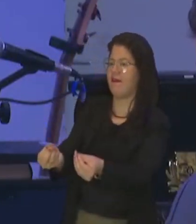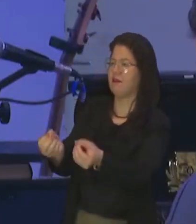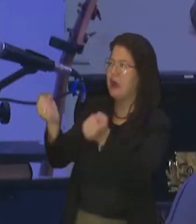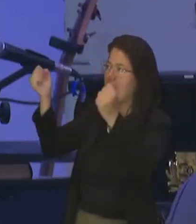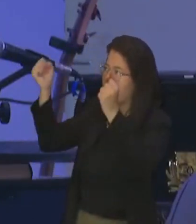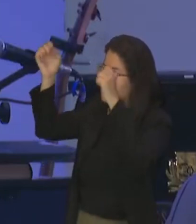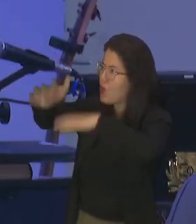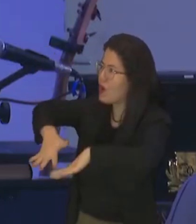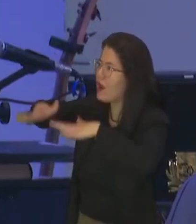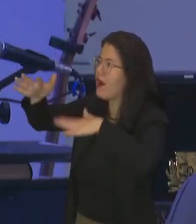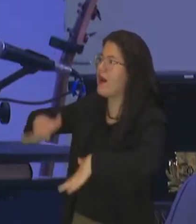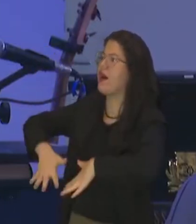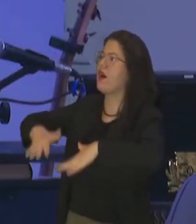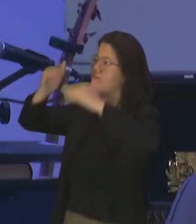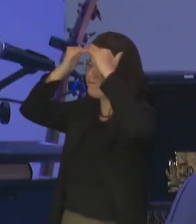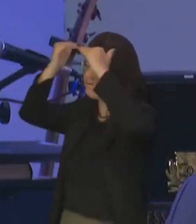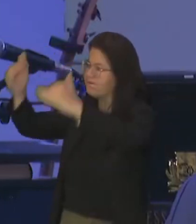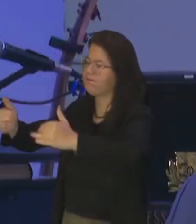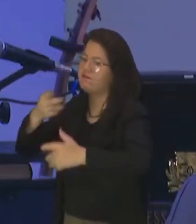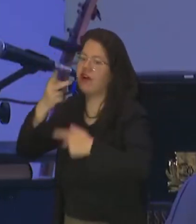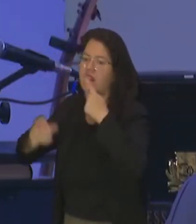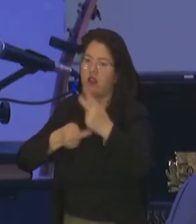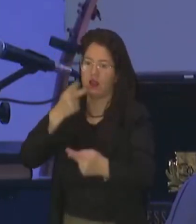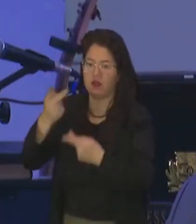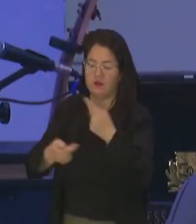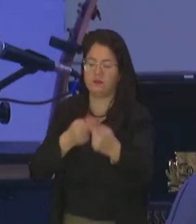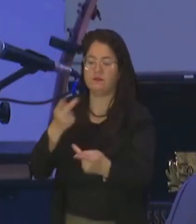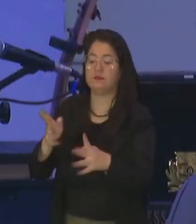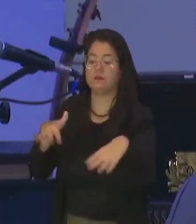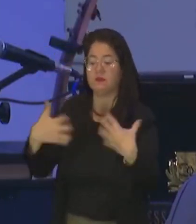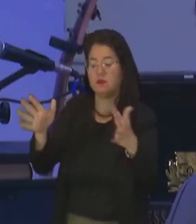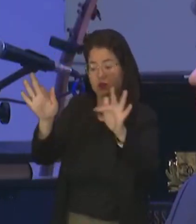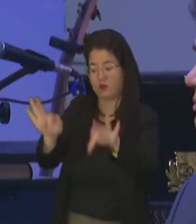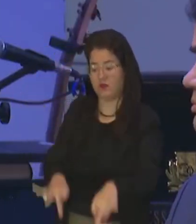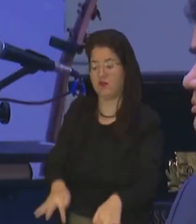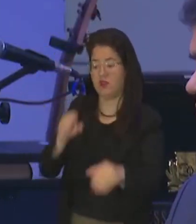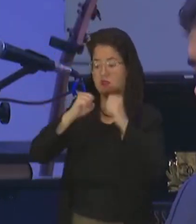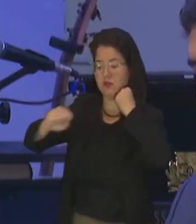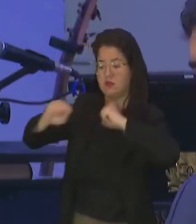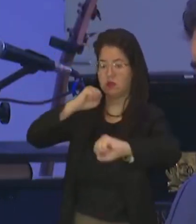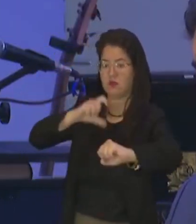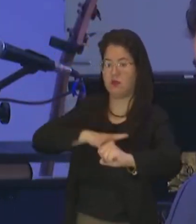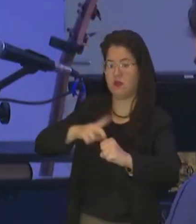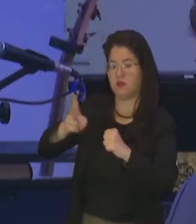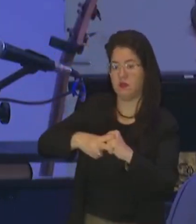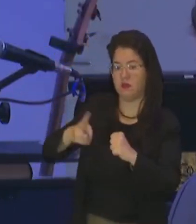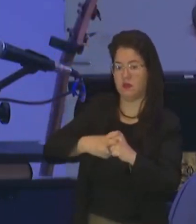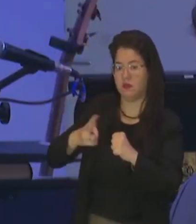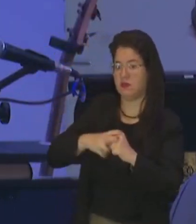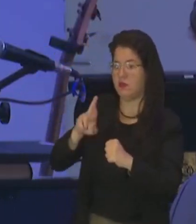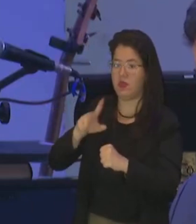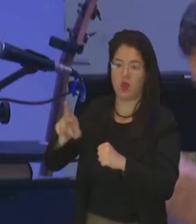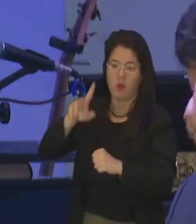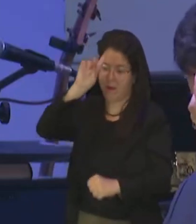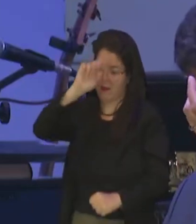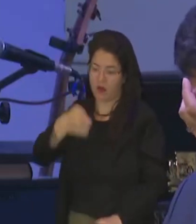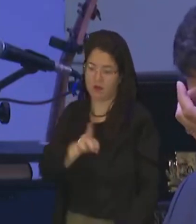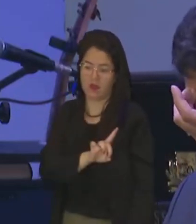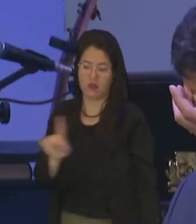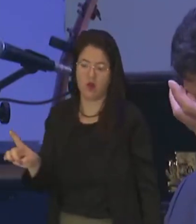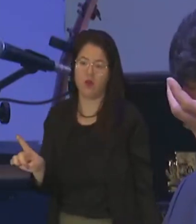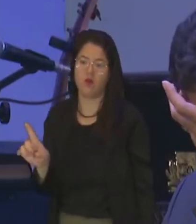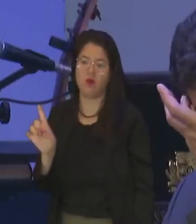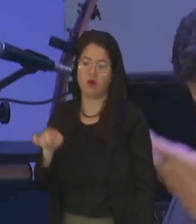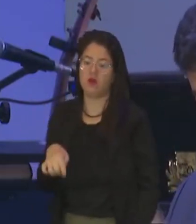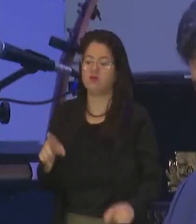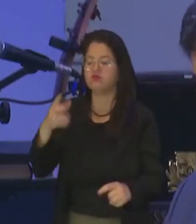adorai, tremei, dizei. E enfim, no final do salmo, nós temos verbos que não estão mais no imperativo,